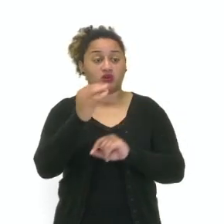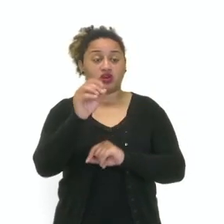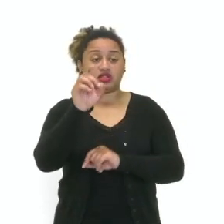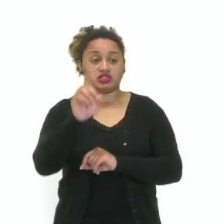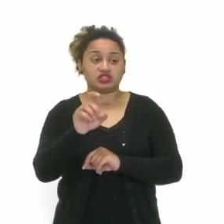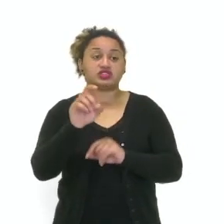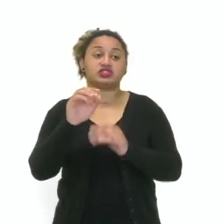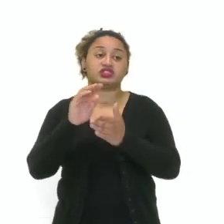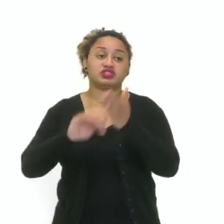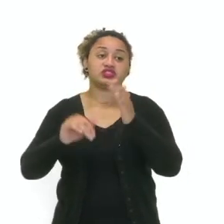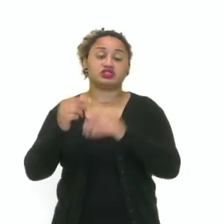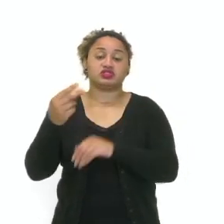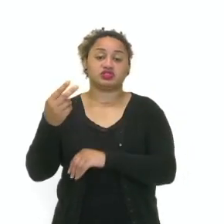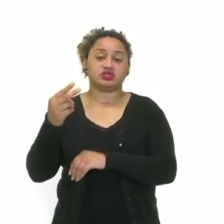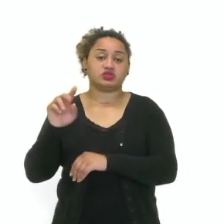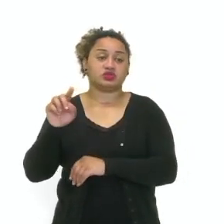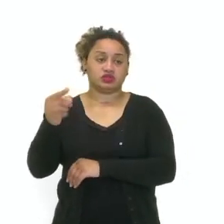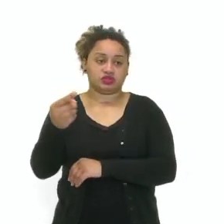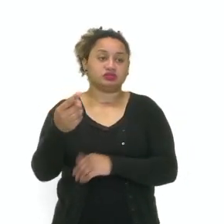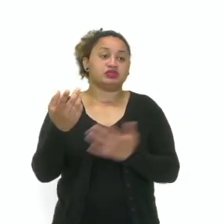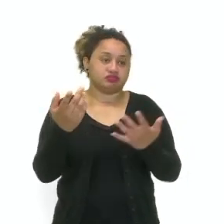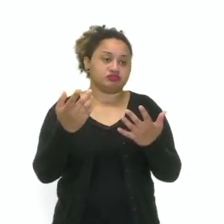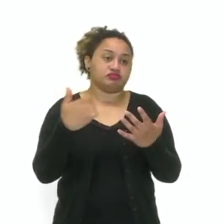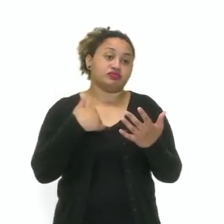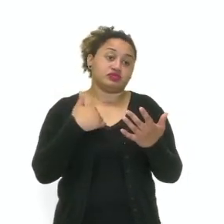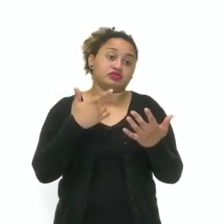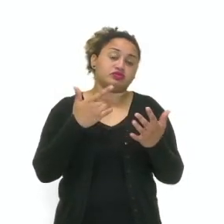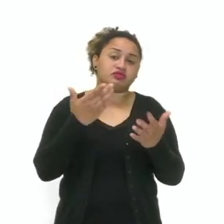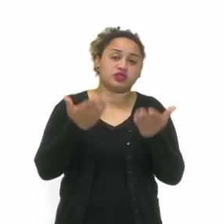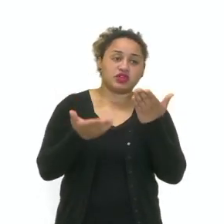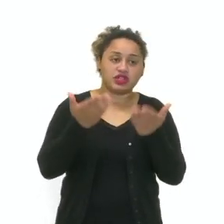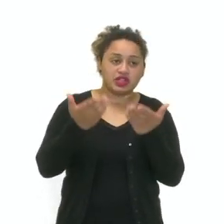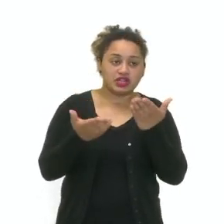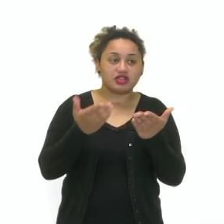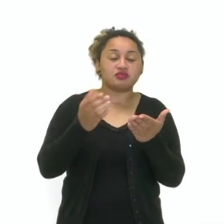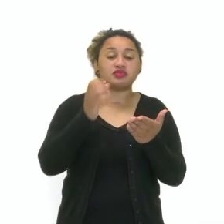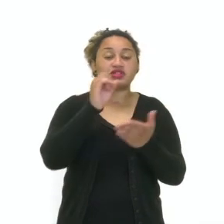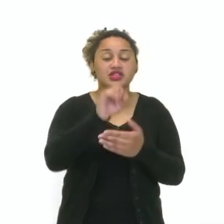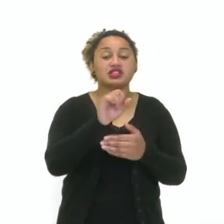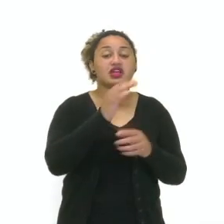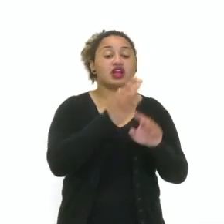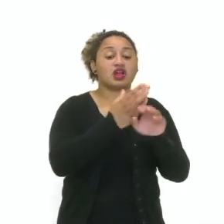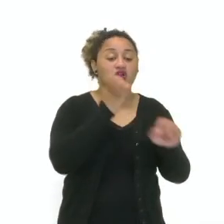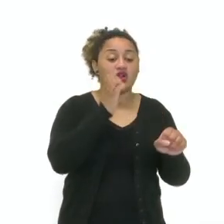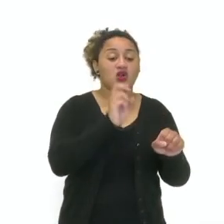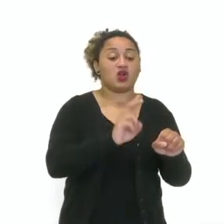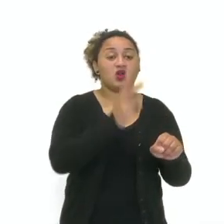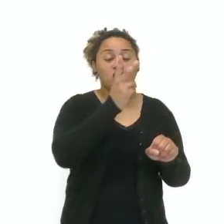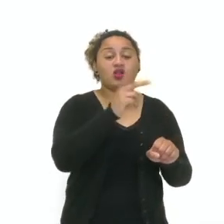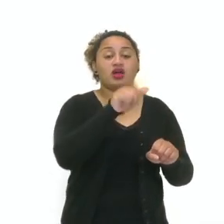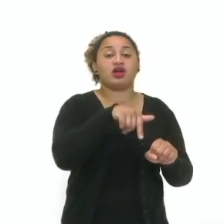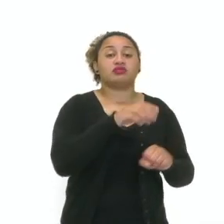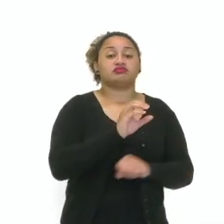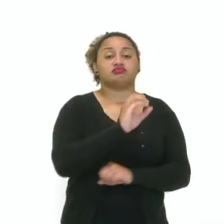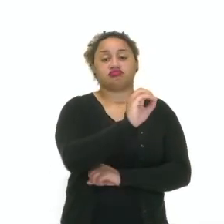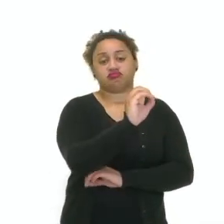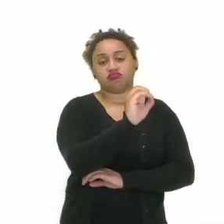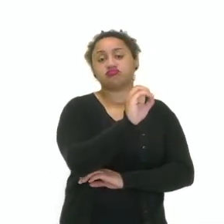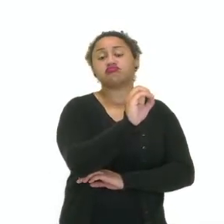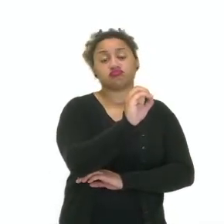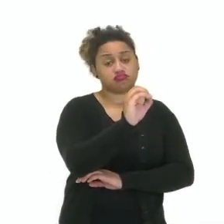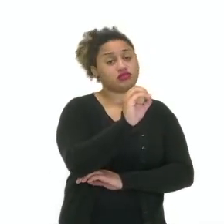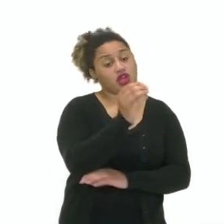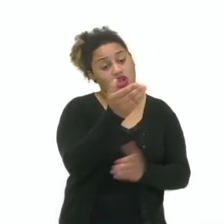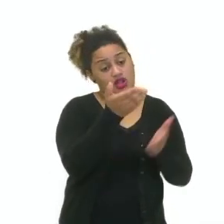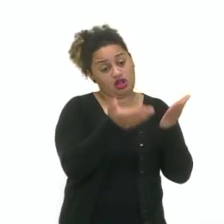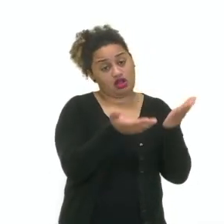40x menos 2.000. Ela vai ser um ponto de equilíbrio exatamente quando o nosso lucro aqui for zero,